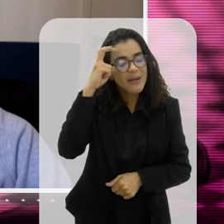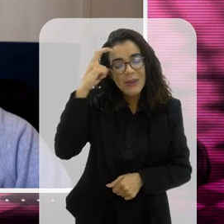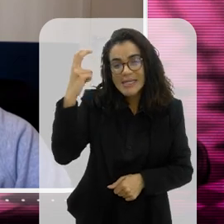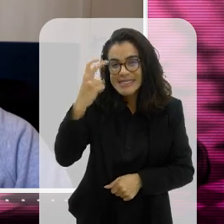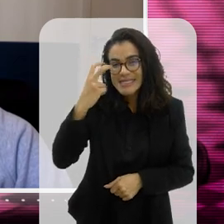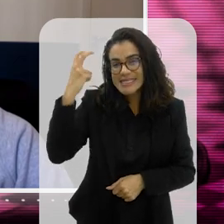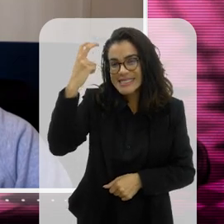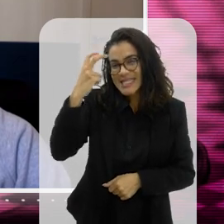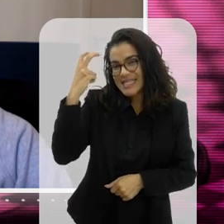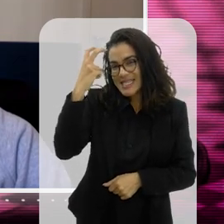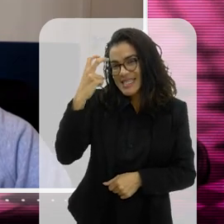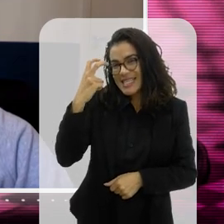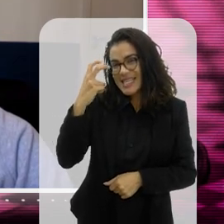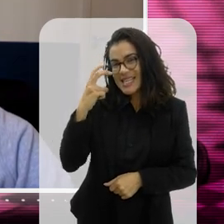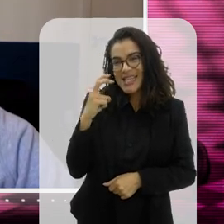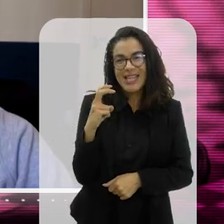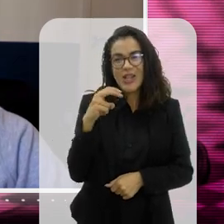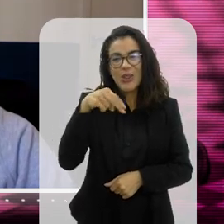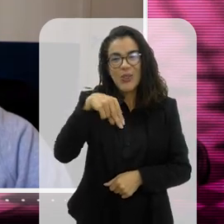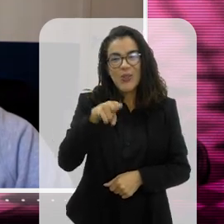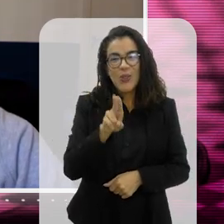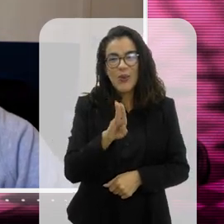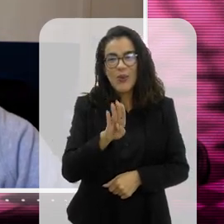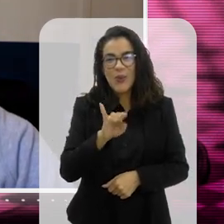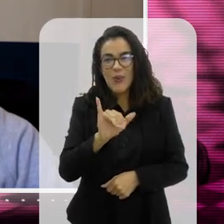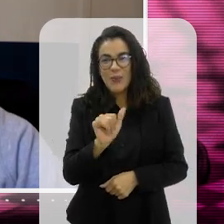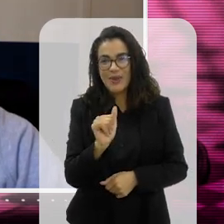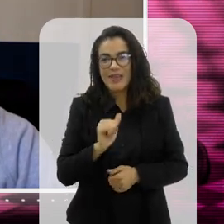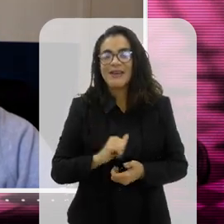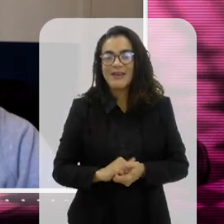uma sábia. Dona Escute Núbia. sua mãe.